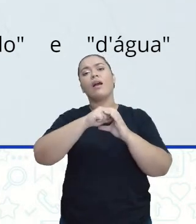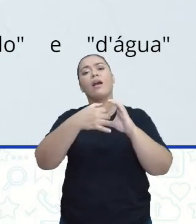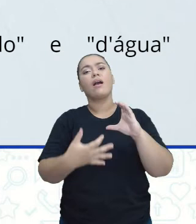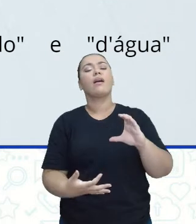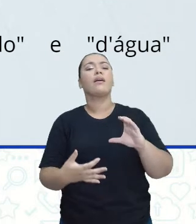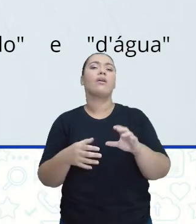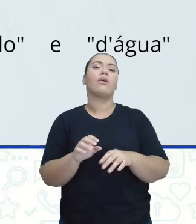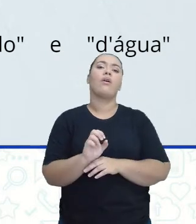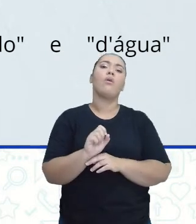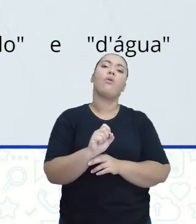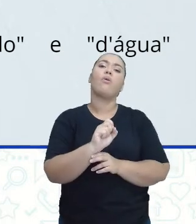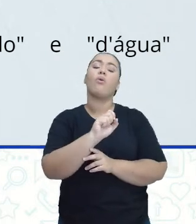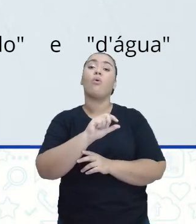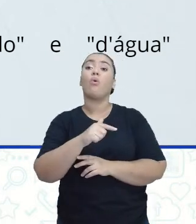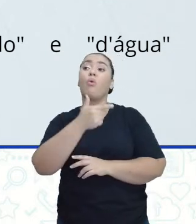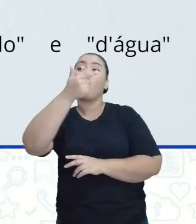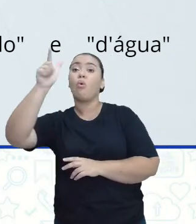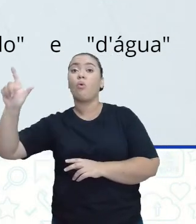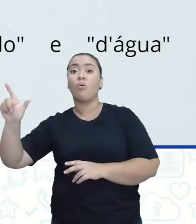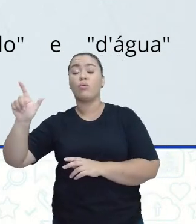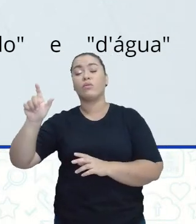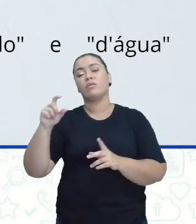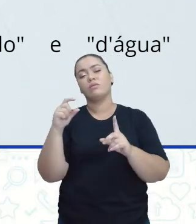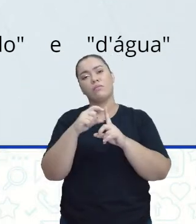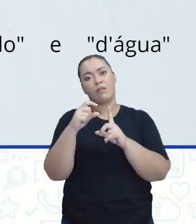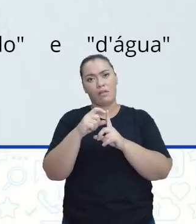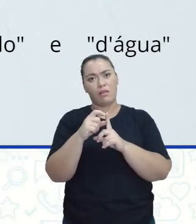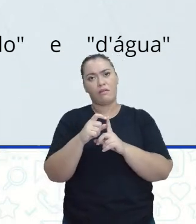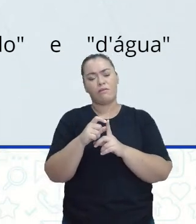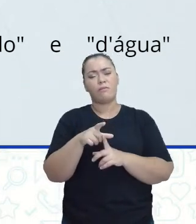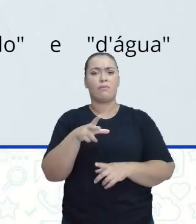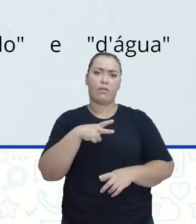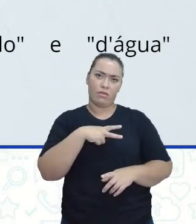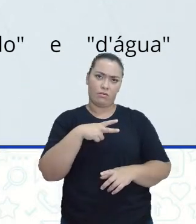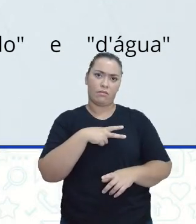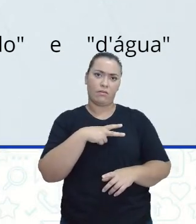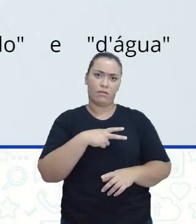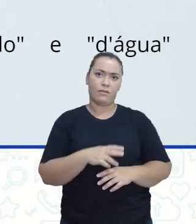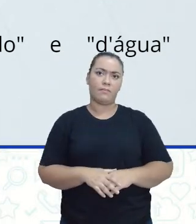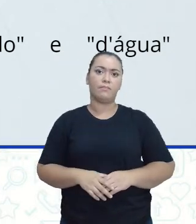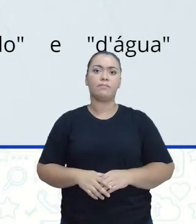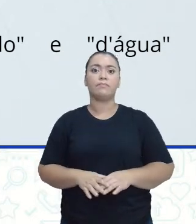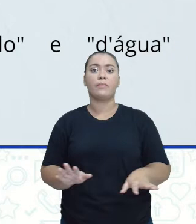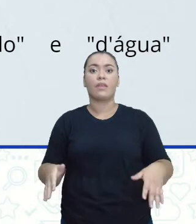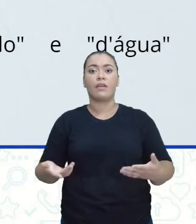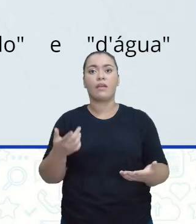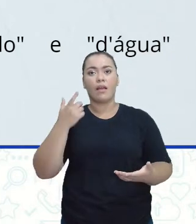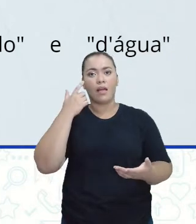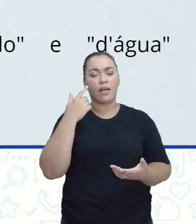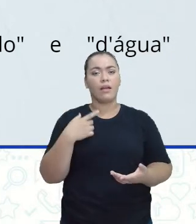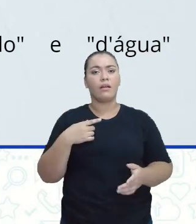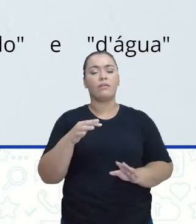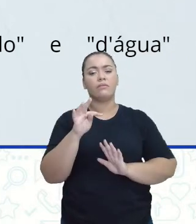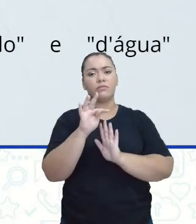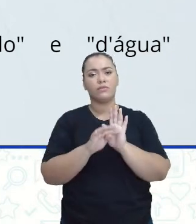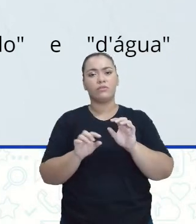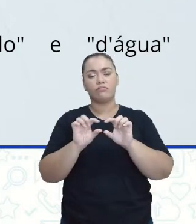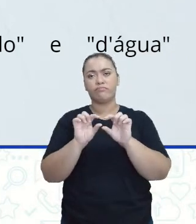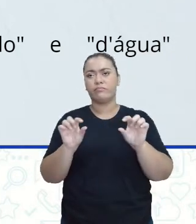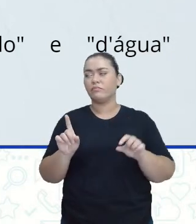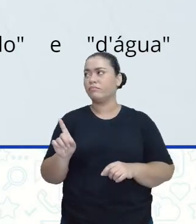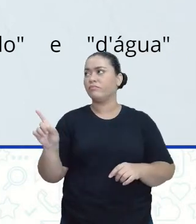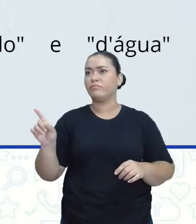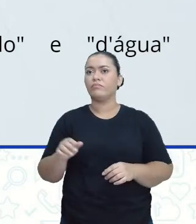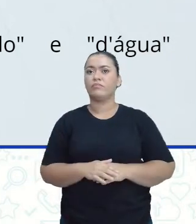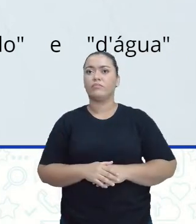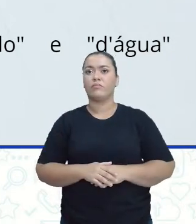caracterizar outras palavras, particularizá-las. E aí, vejamos um trecho do texto, né? Ó, o